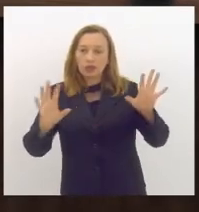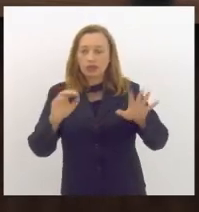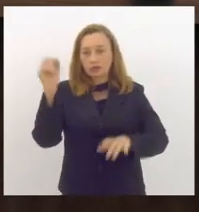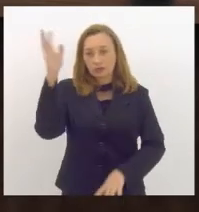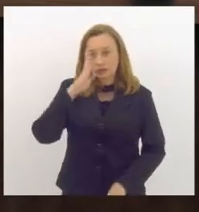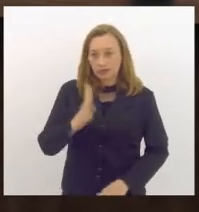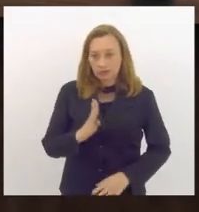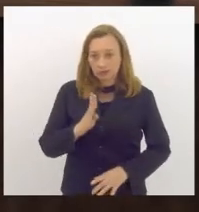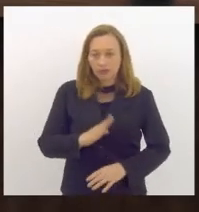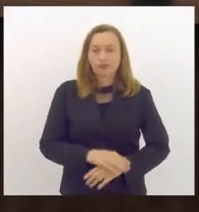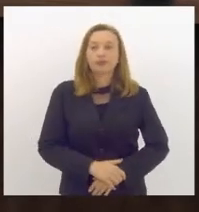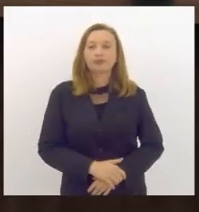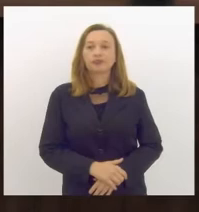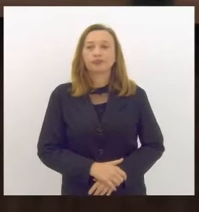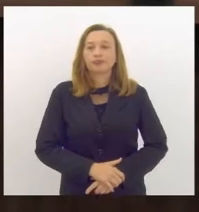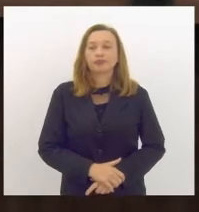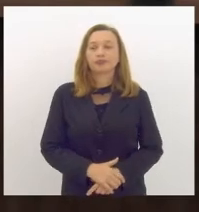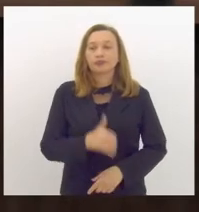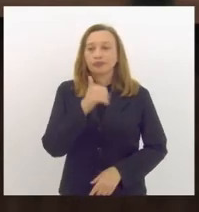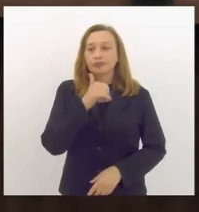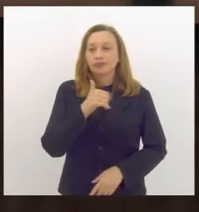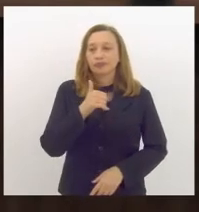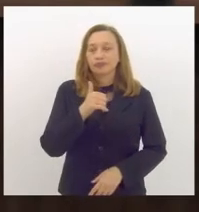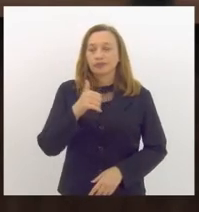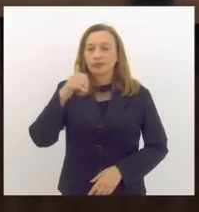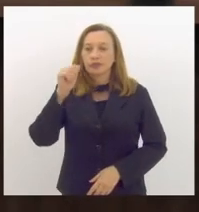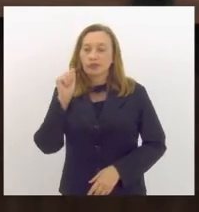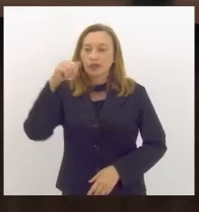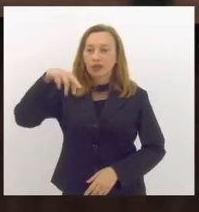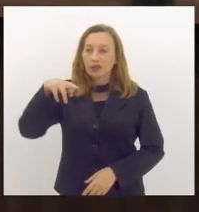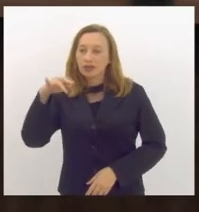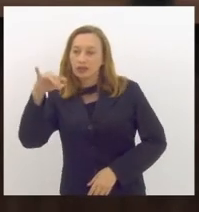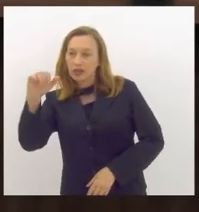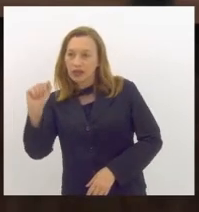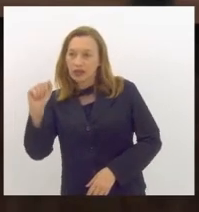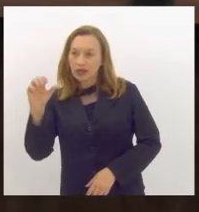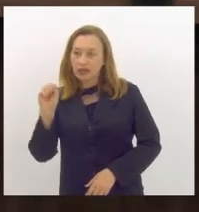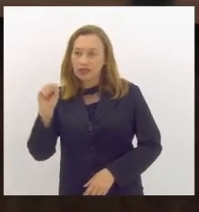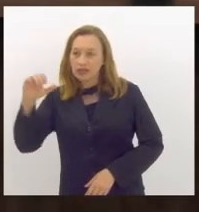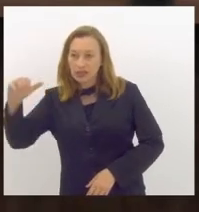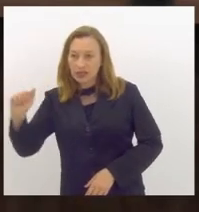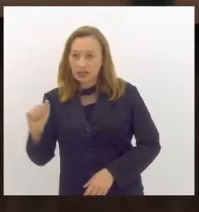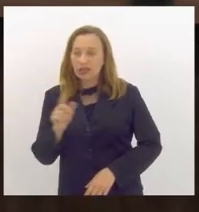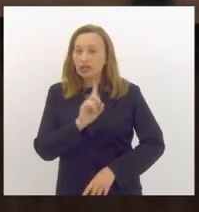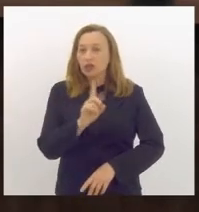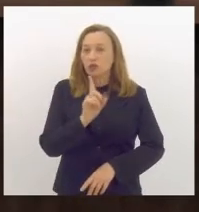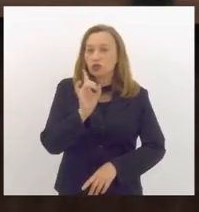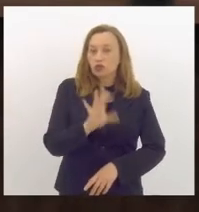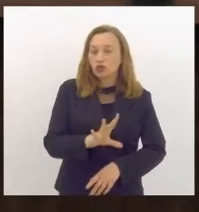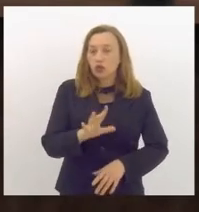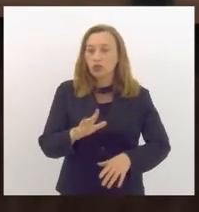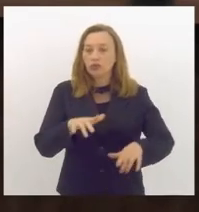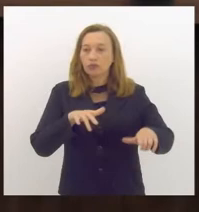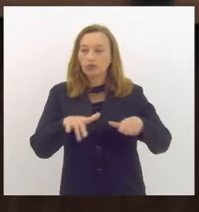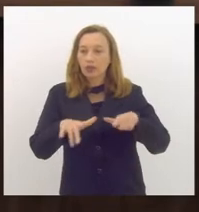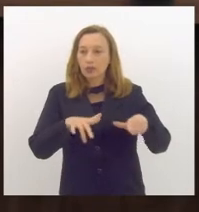brasileira. A senhora Andréa Sena faz disso não só uma missão pessoal, mas um